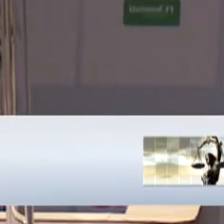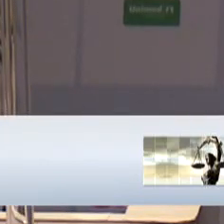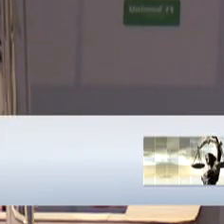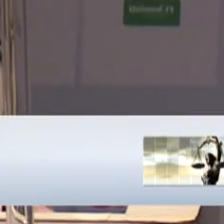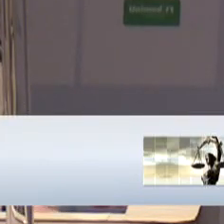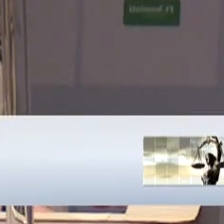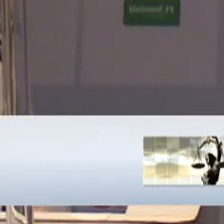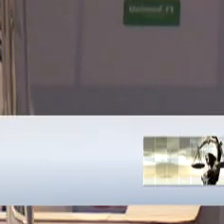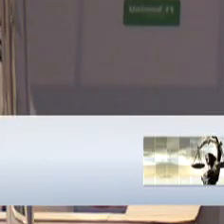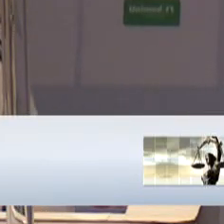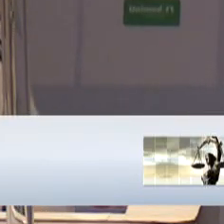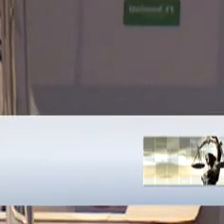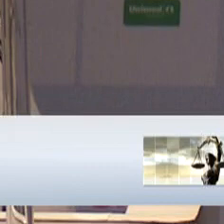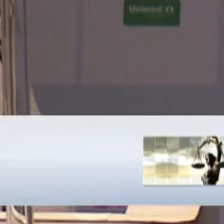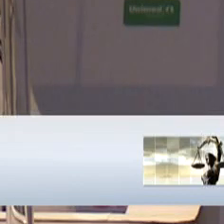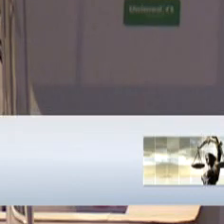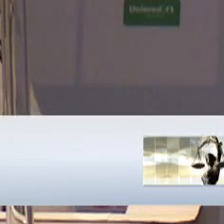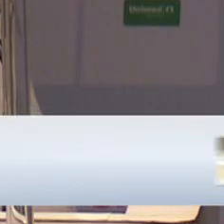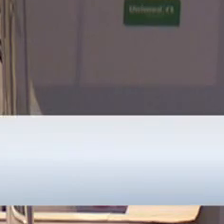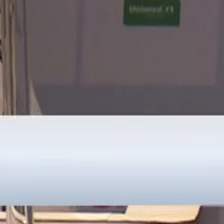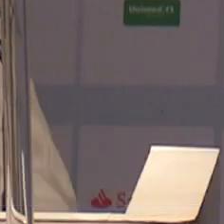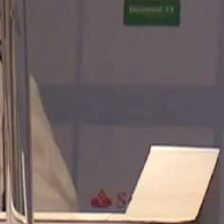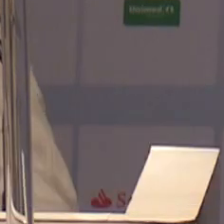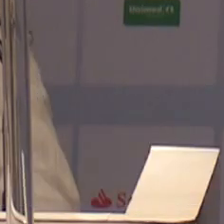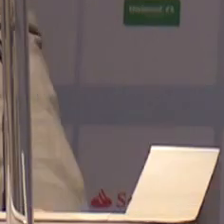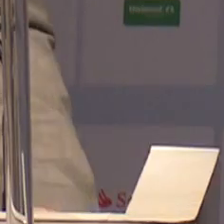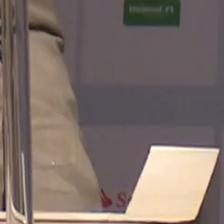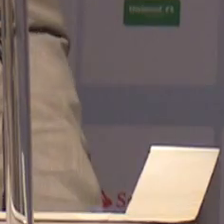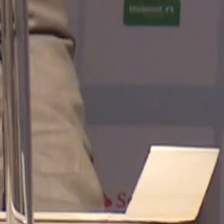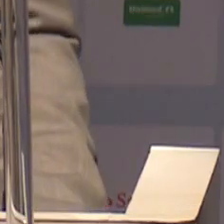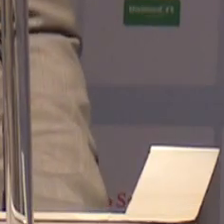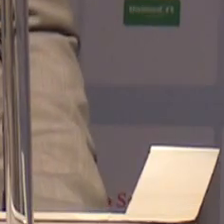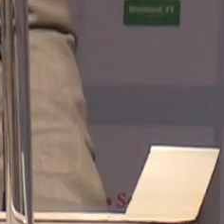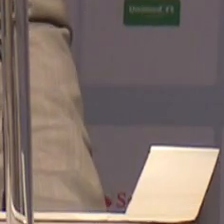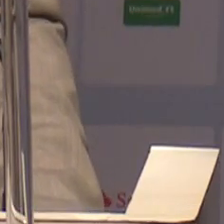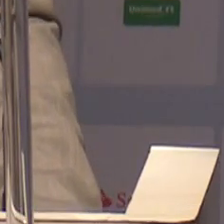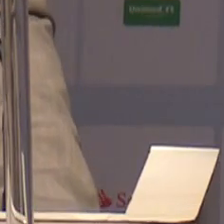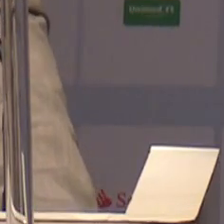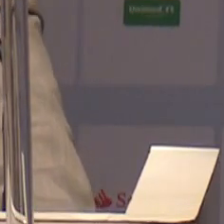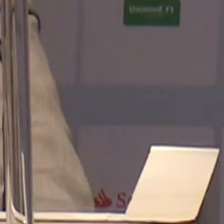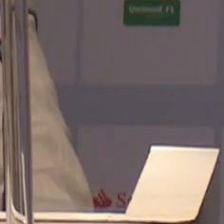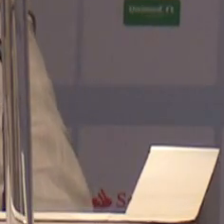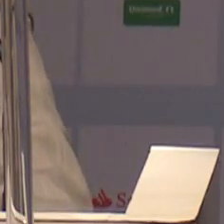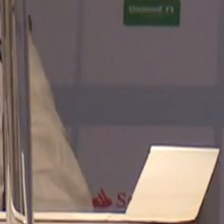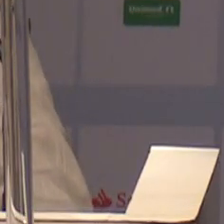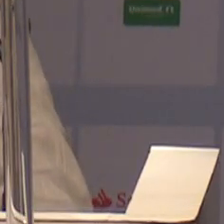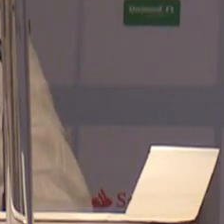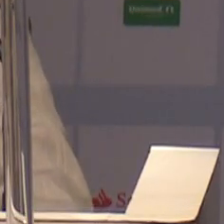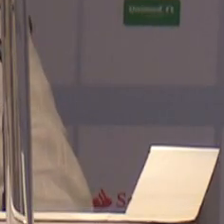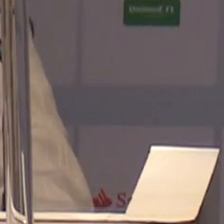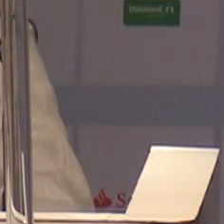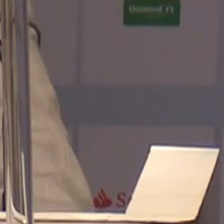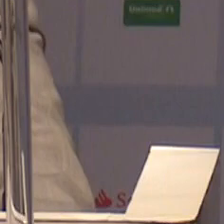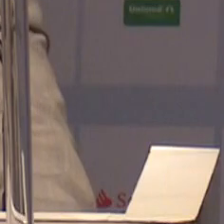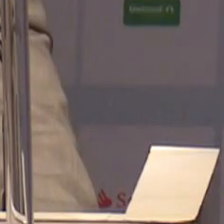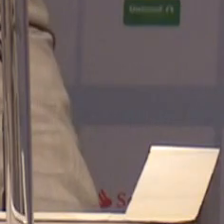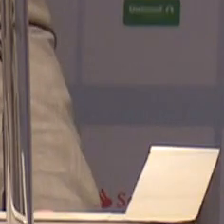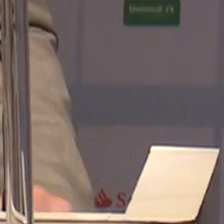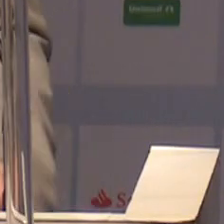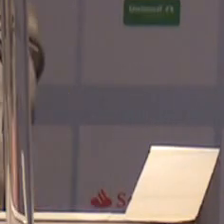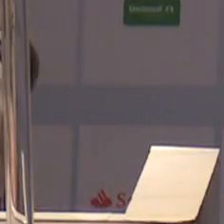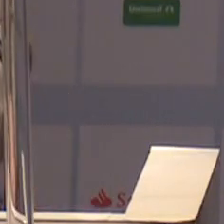do 19º Congresso Nacional de Direito do Trabalho e Processual do Trabalho do Tribunal Regional do Trabalho da 15ª